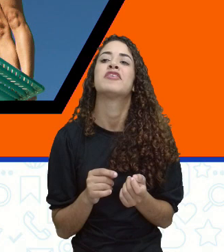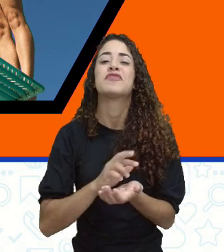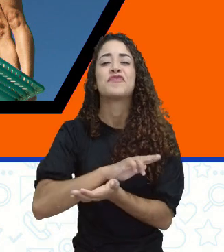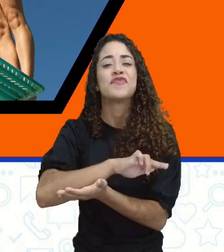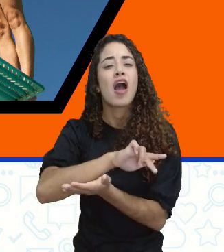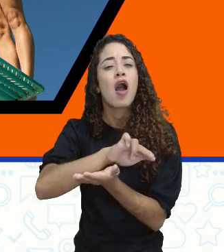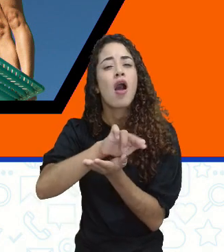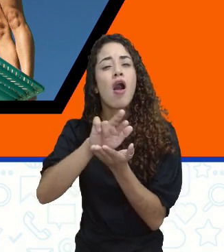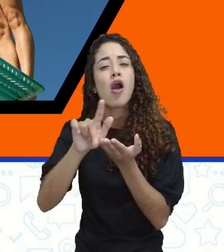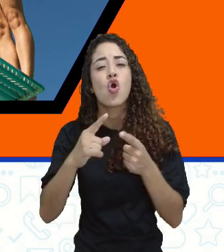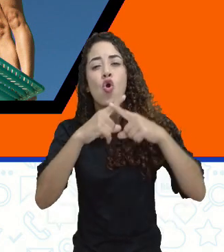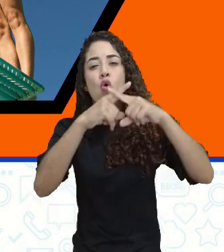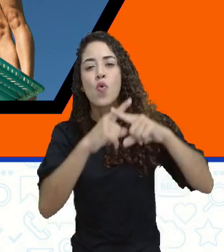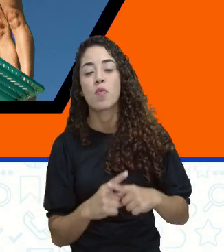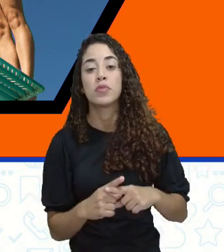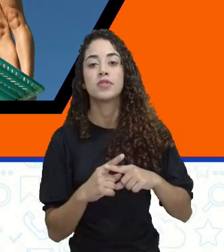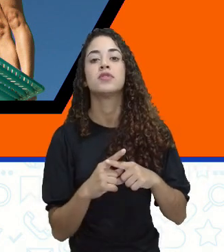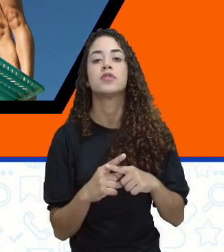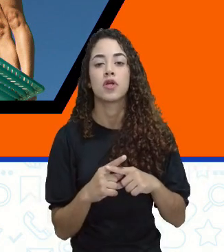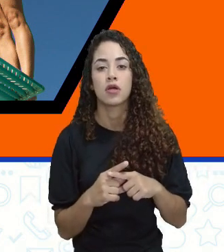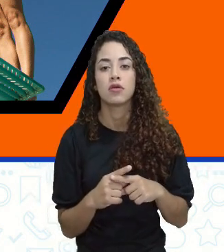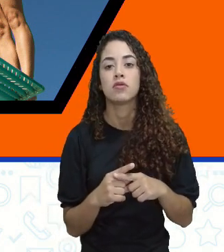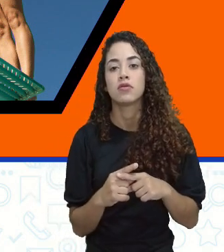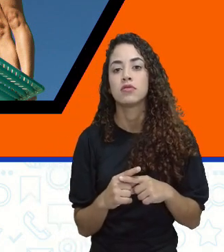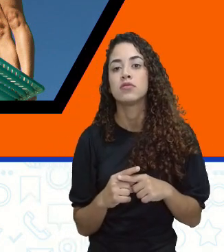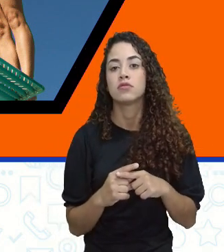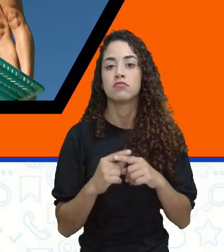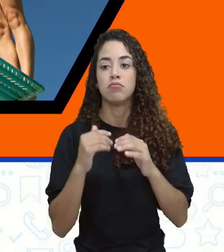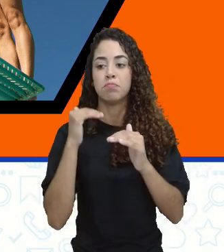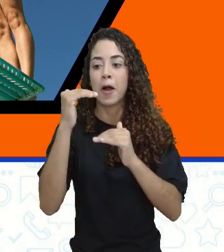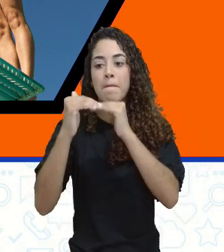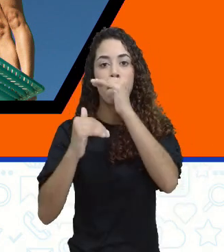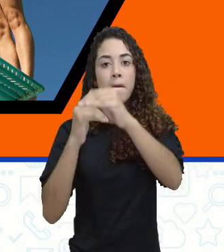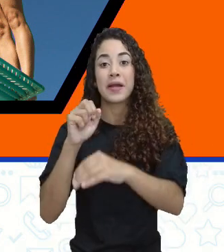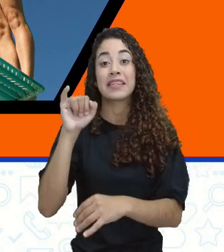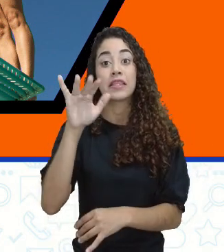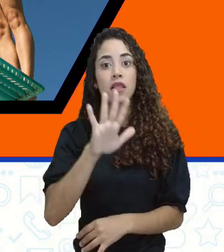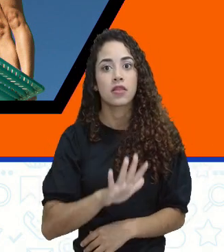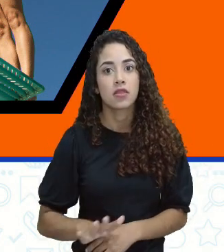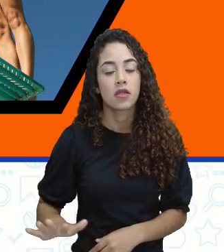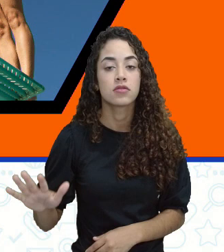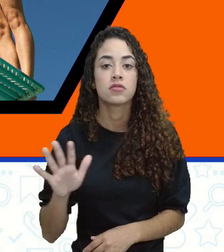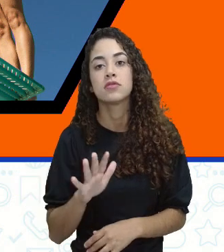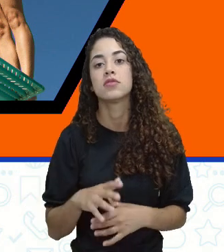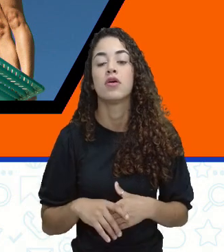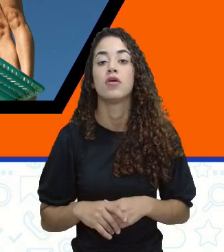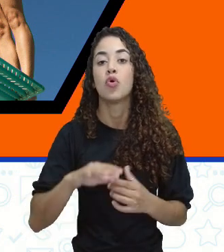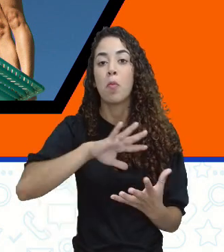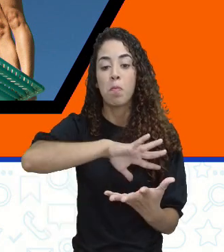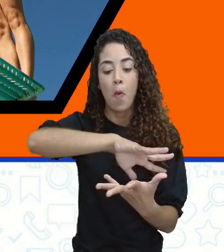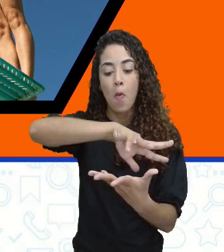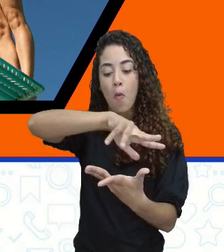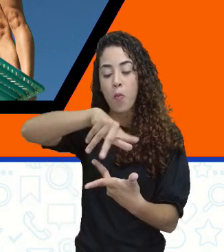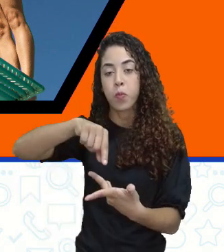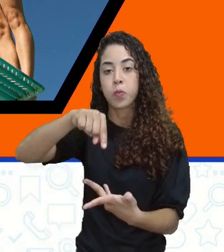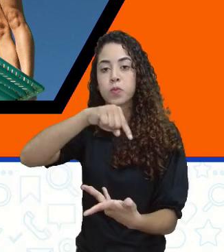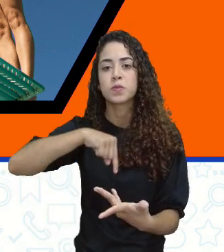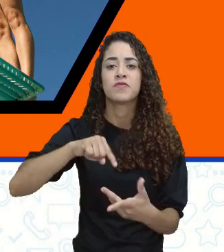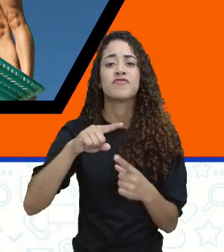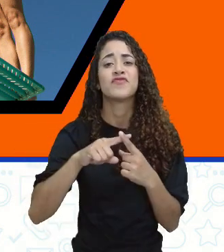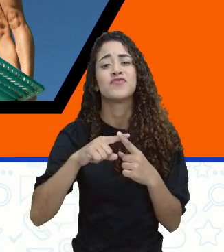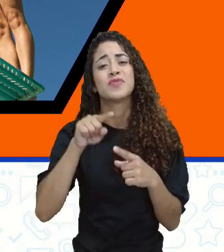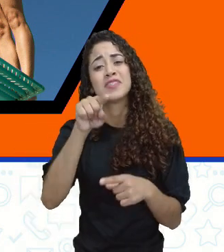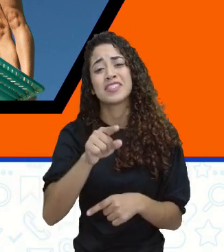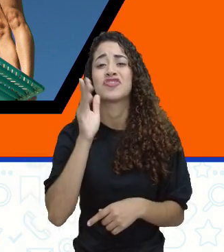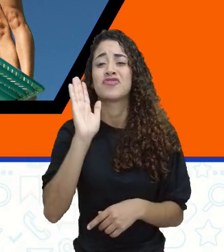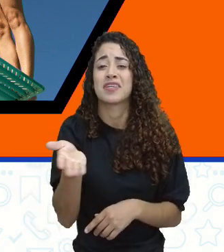a níveis aí muito altos, né? Internacionais, inclusive, e que vocês sabem mais do que eu, porque vocês acompanham tudo,